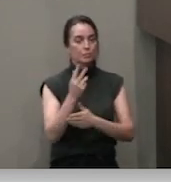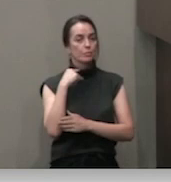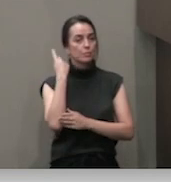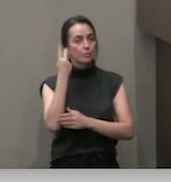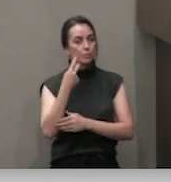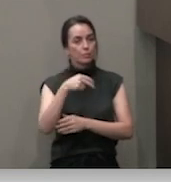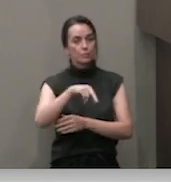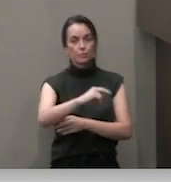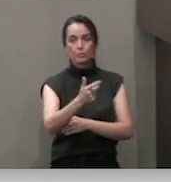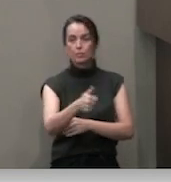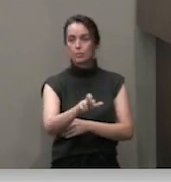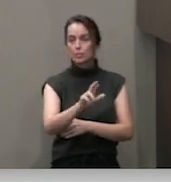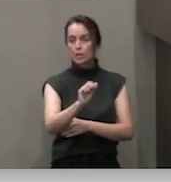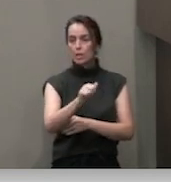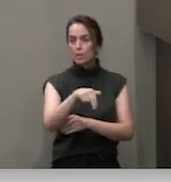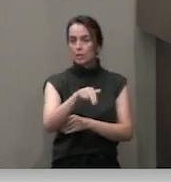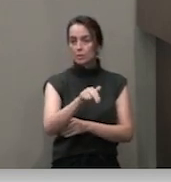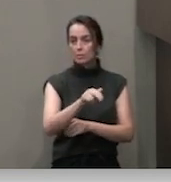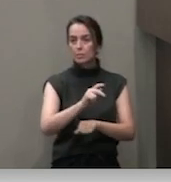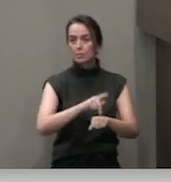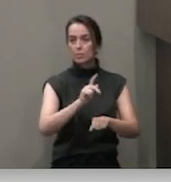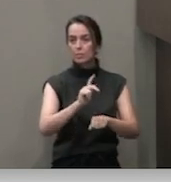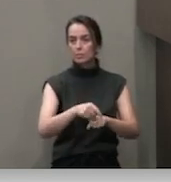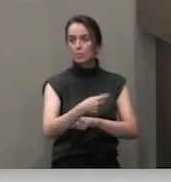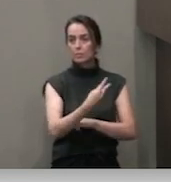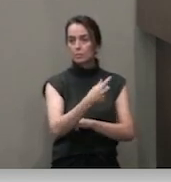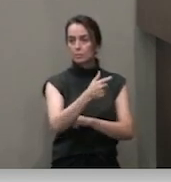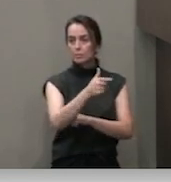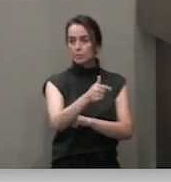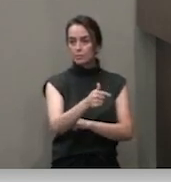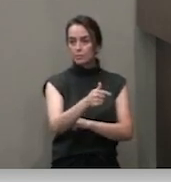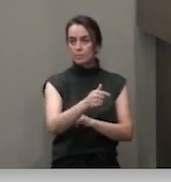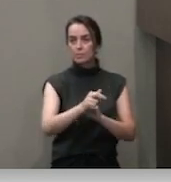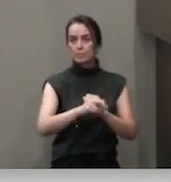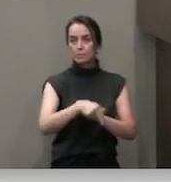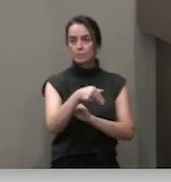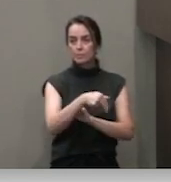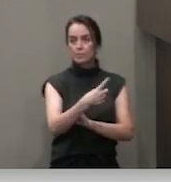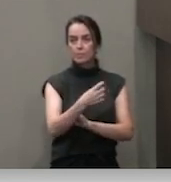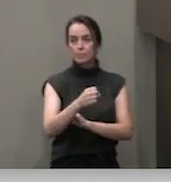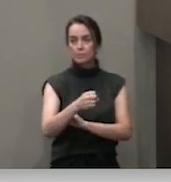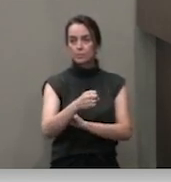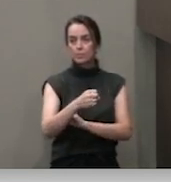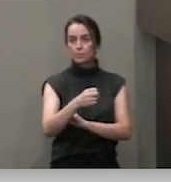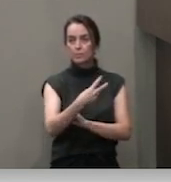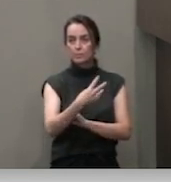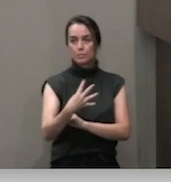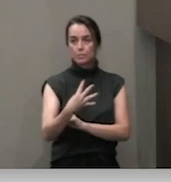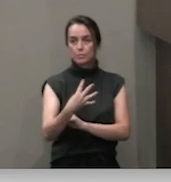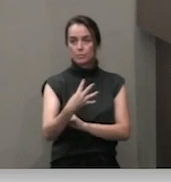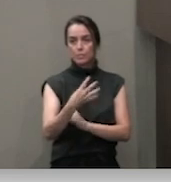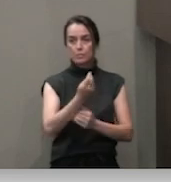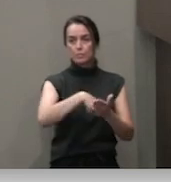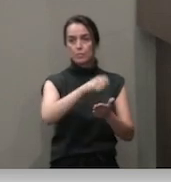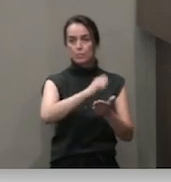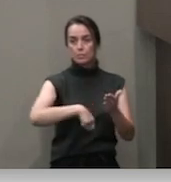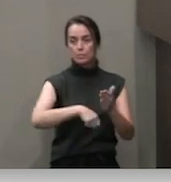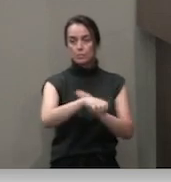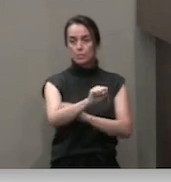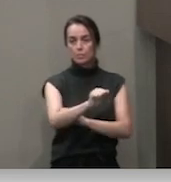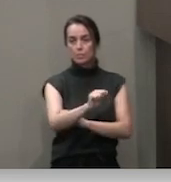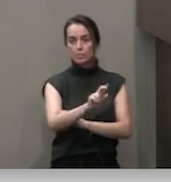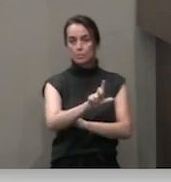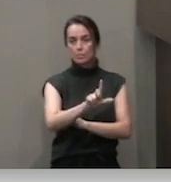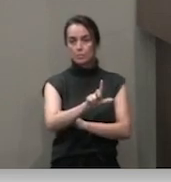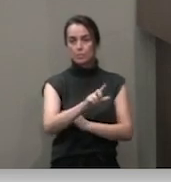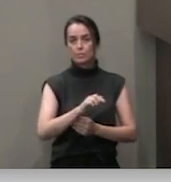em Aran Vieira de Carvalho Passo Fundo 27 de novembro de 2024 assina presente saú espinelli presidente da